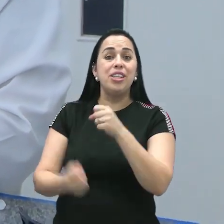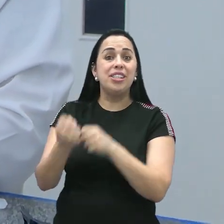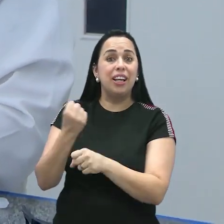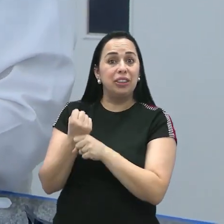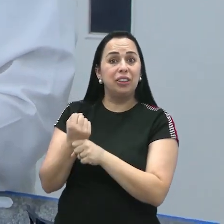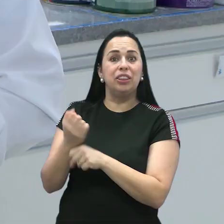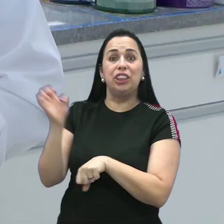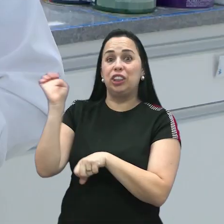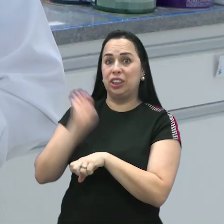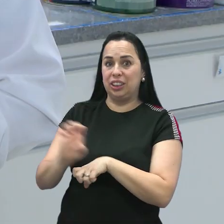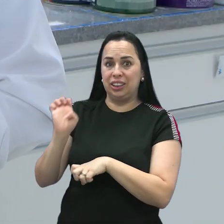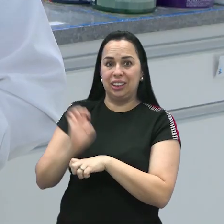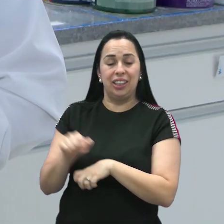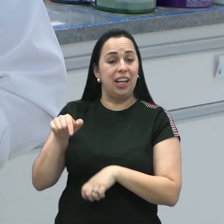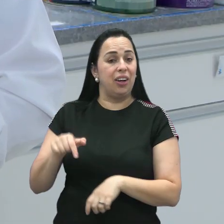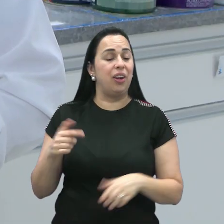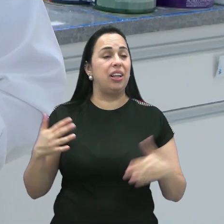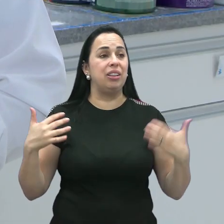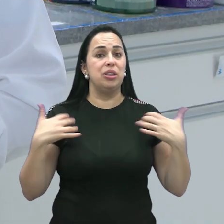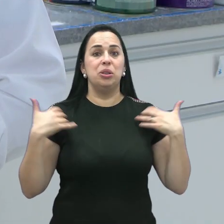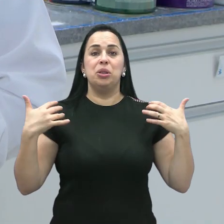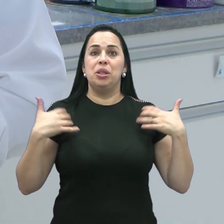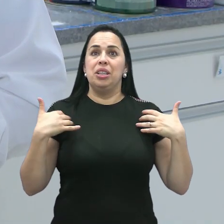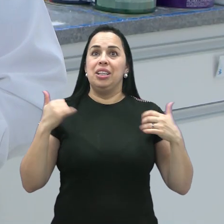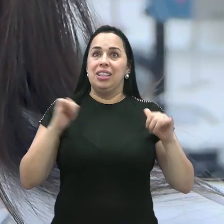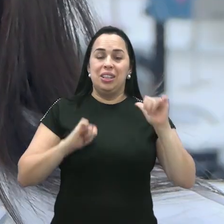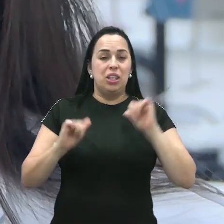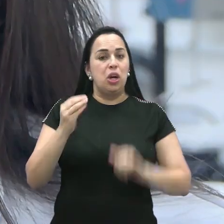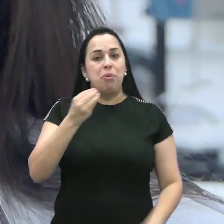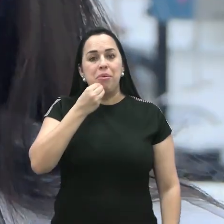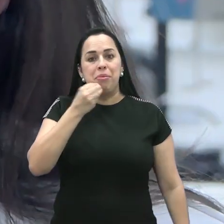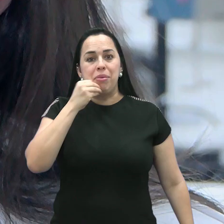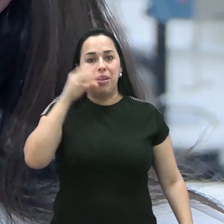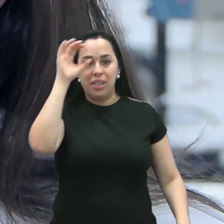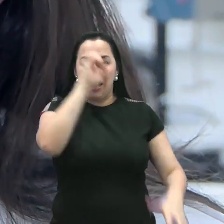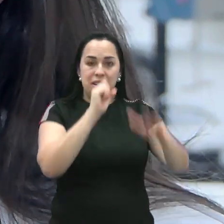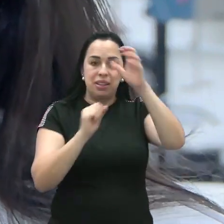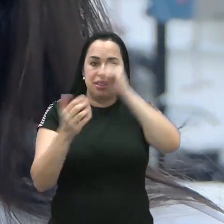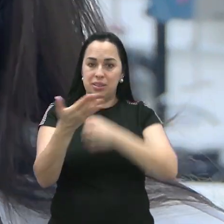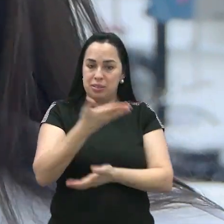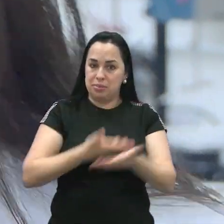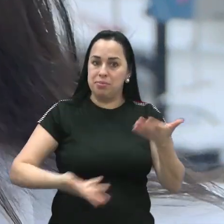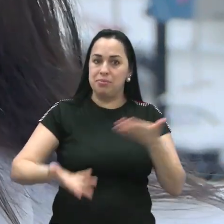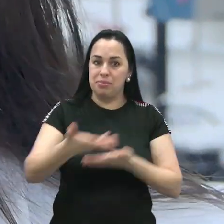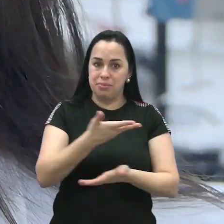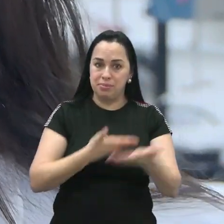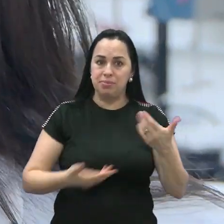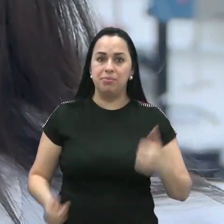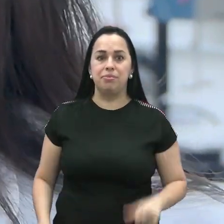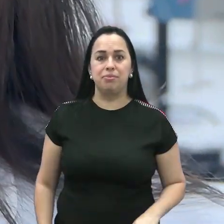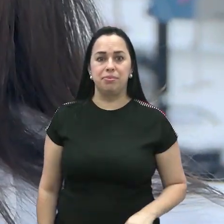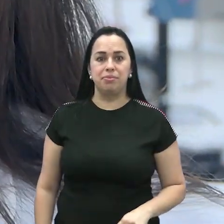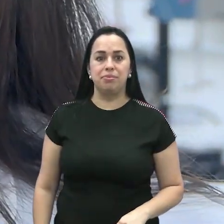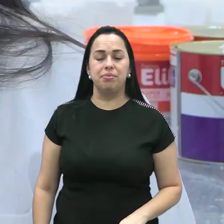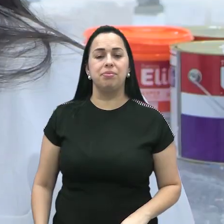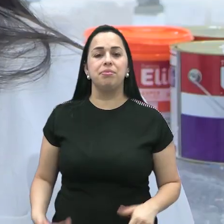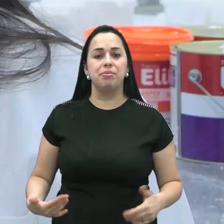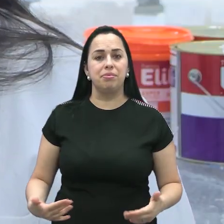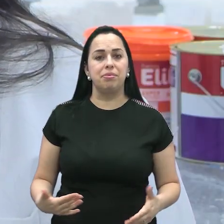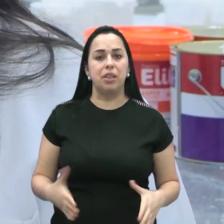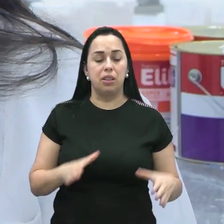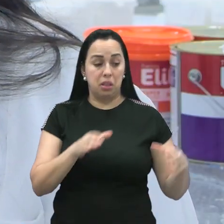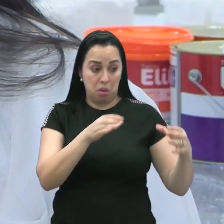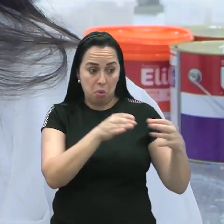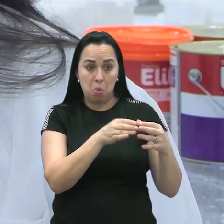anos de estágio. Ela está empolgada com a oportunidade de aprender e trocar experiências com outros profissionais. A gente